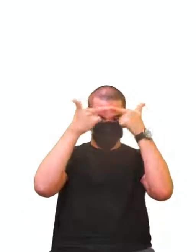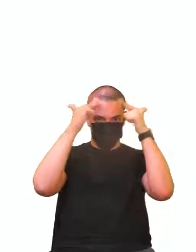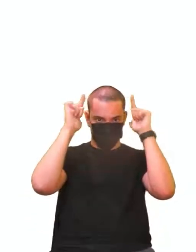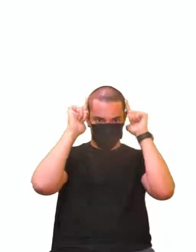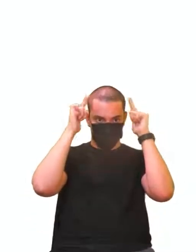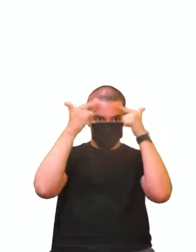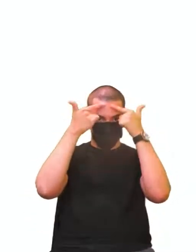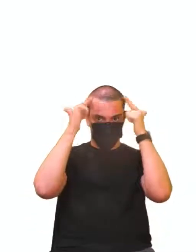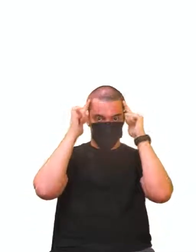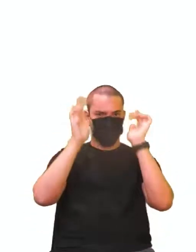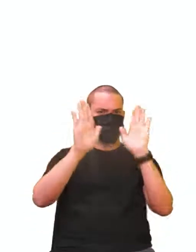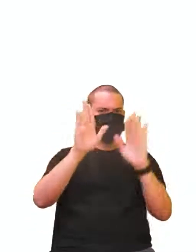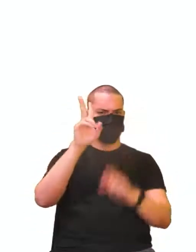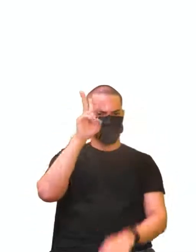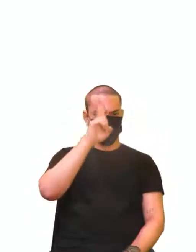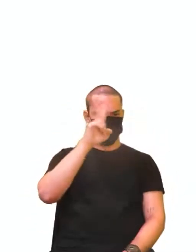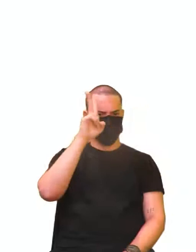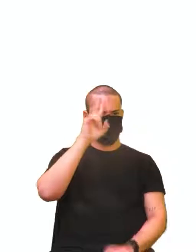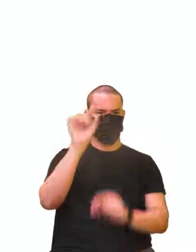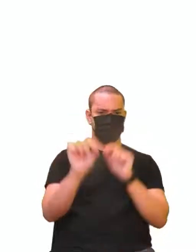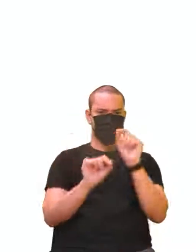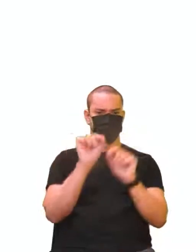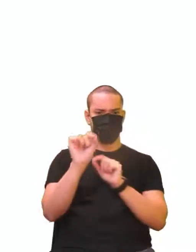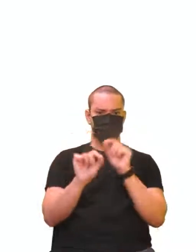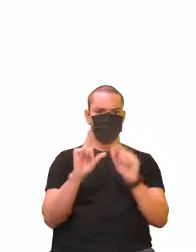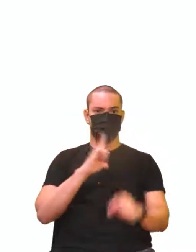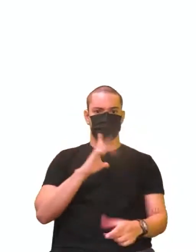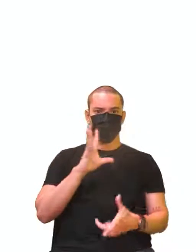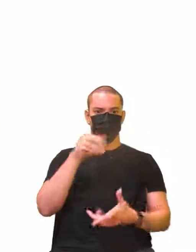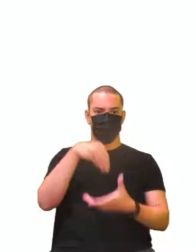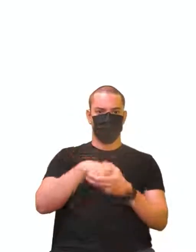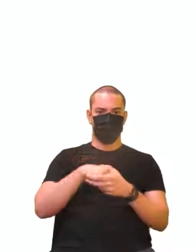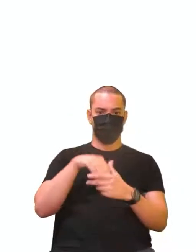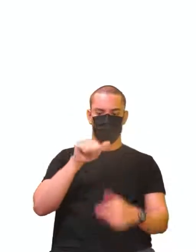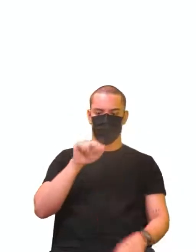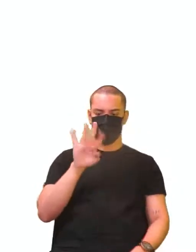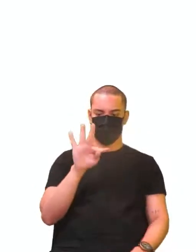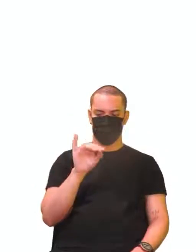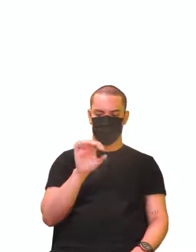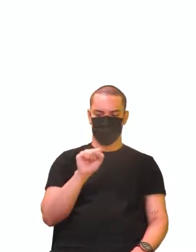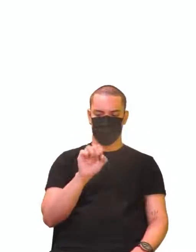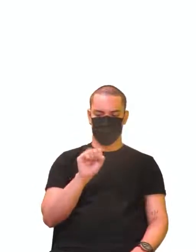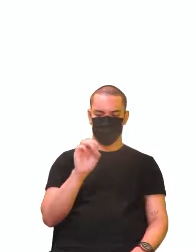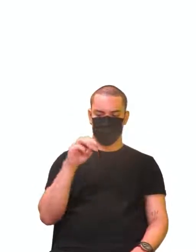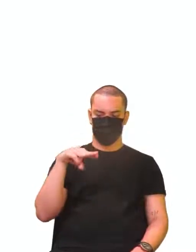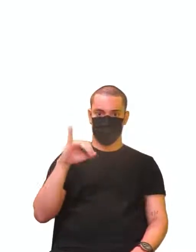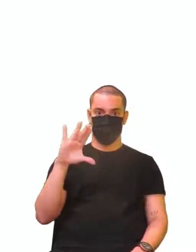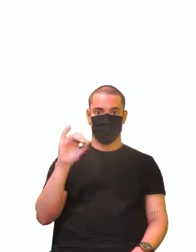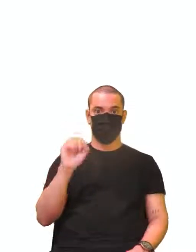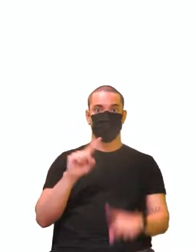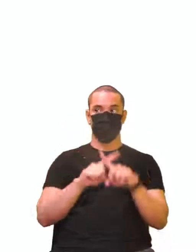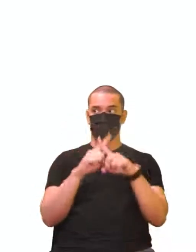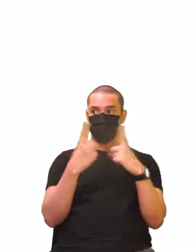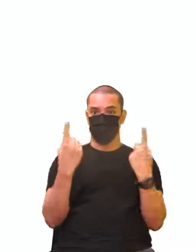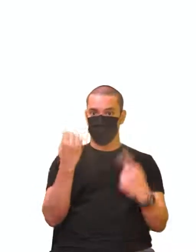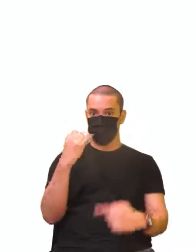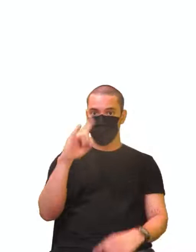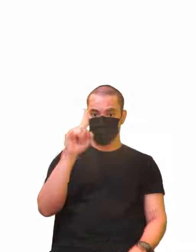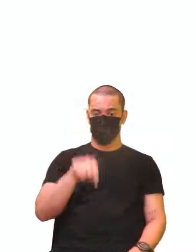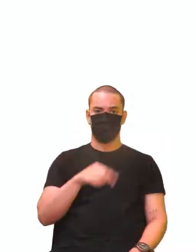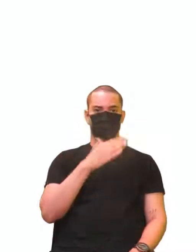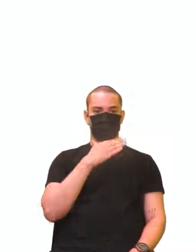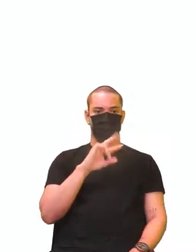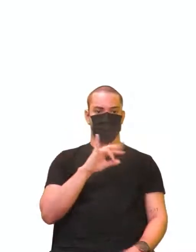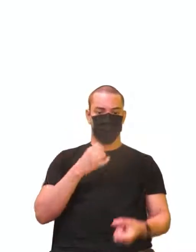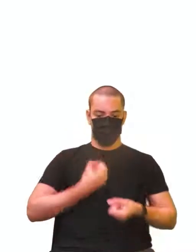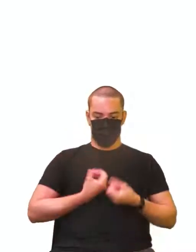caso, professora, só para lembrar, ela está lá nos genes autossômicos, mas se for homem, né, vai